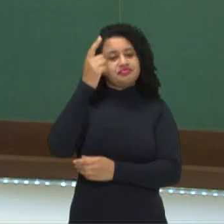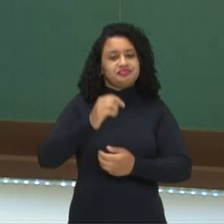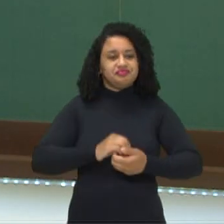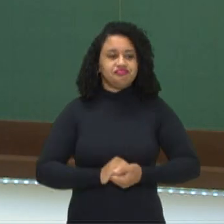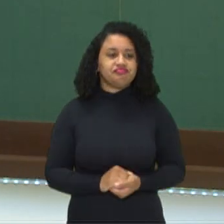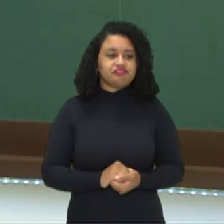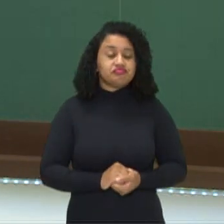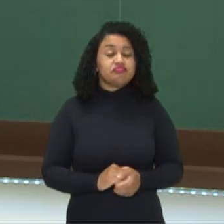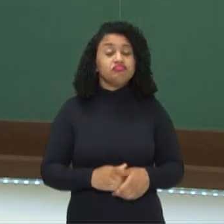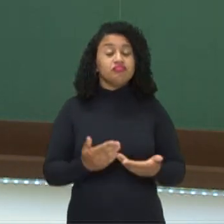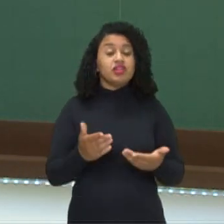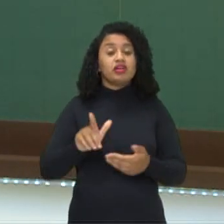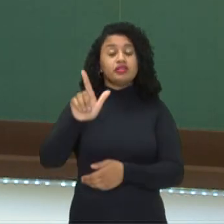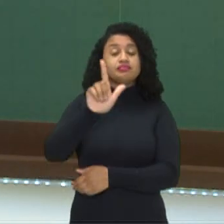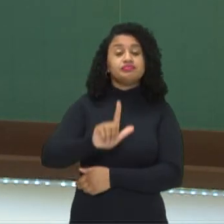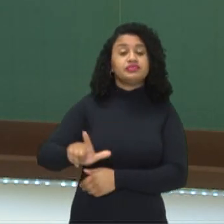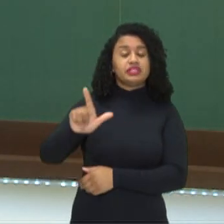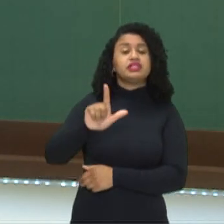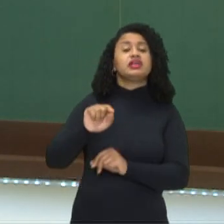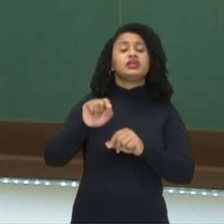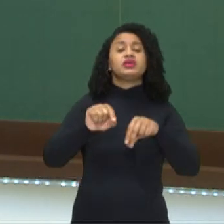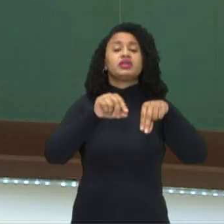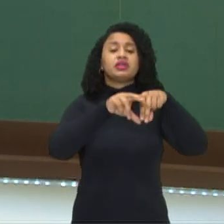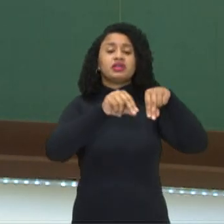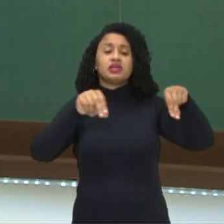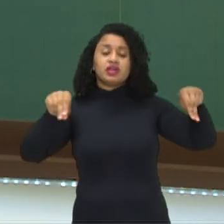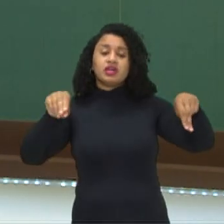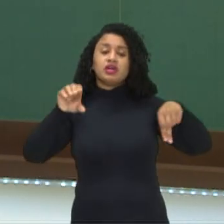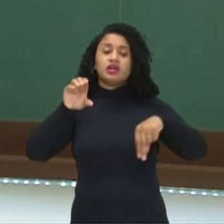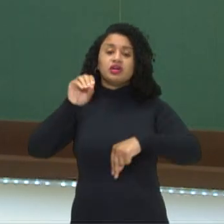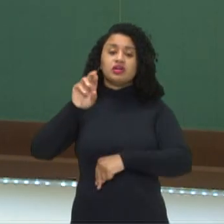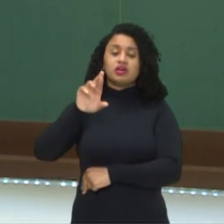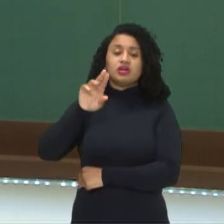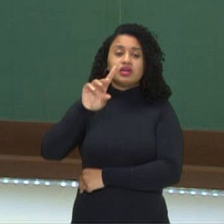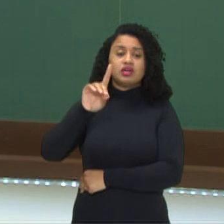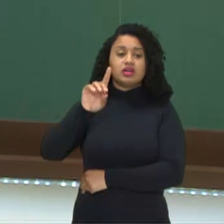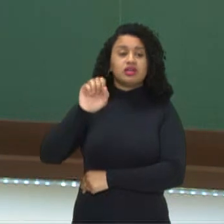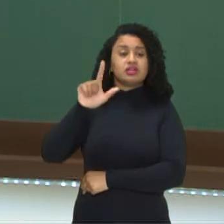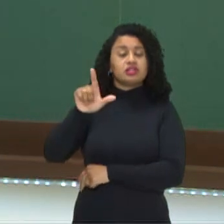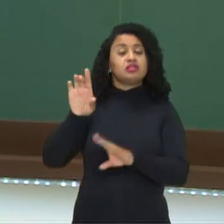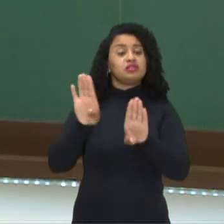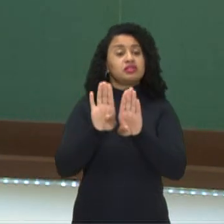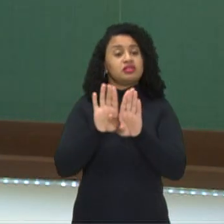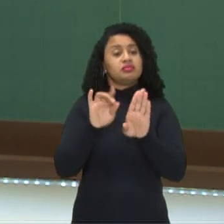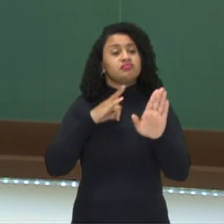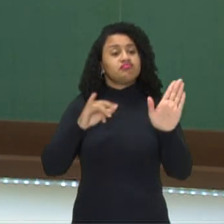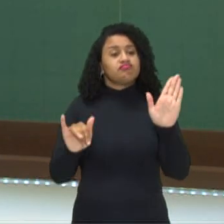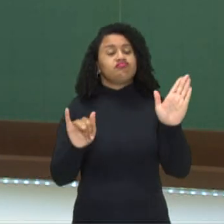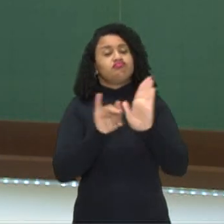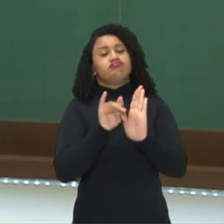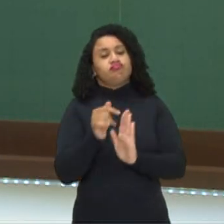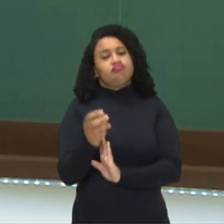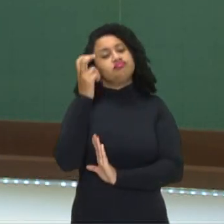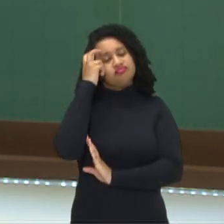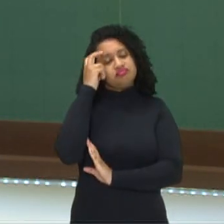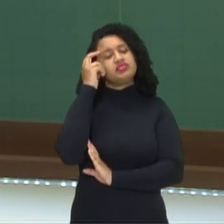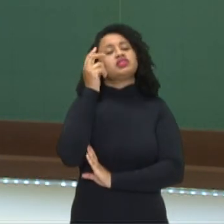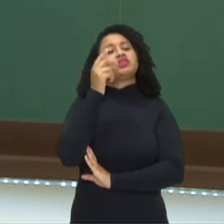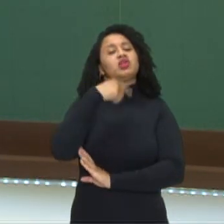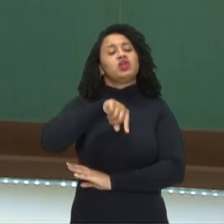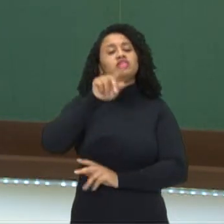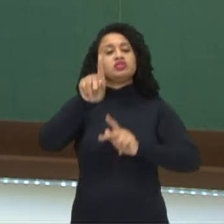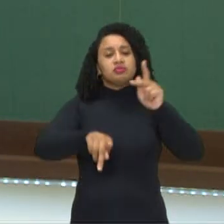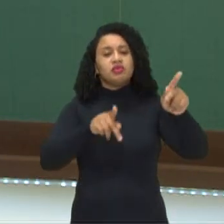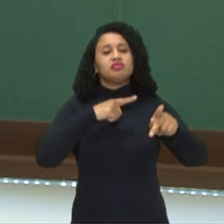Então, literatura de cordel, né? Também tem muito da nossa identidade cultural, do nosso povo que tem essa